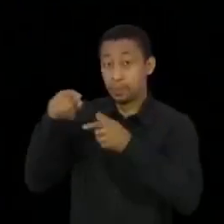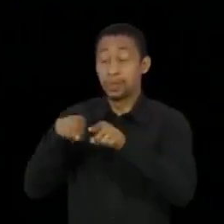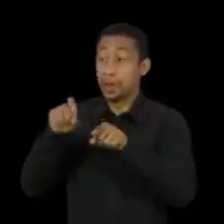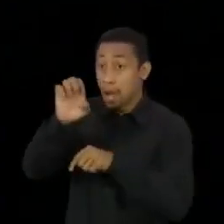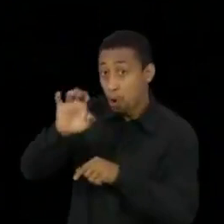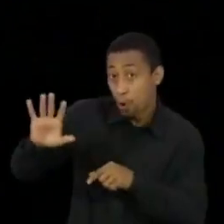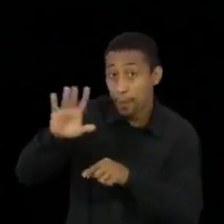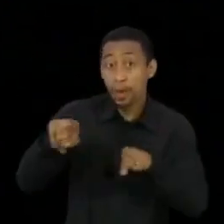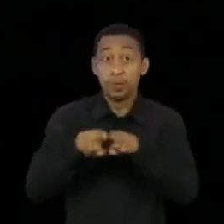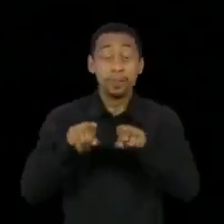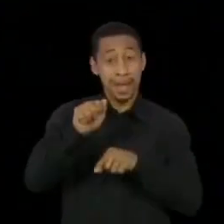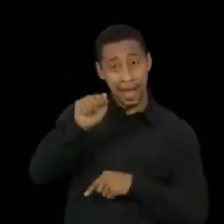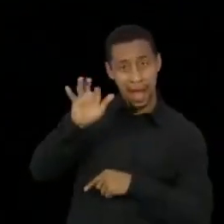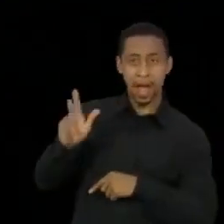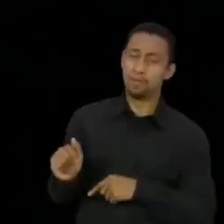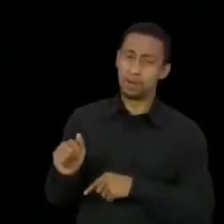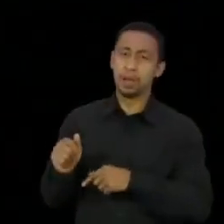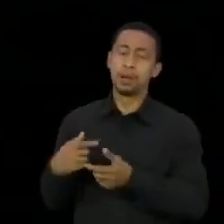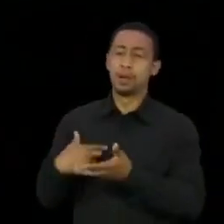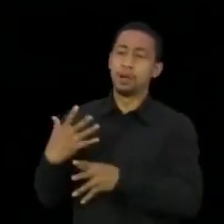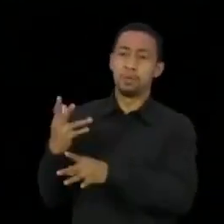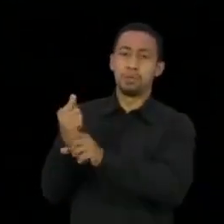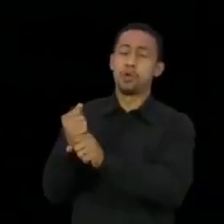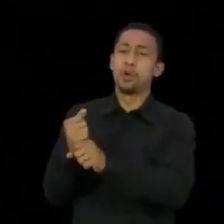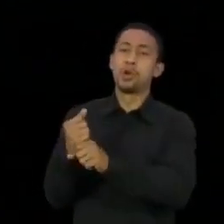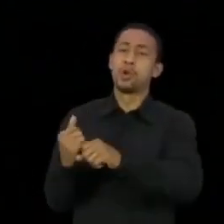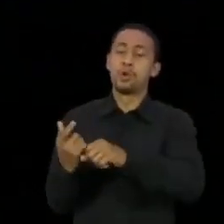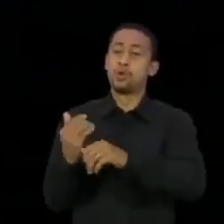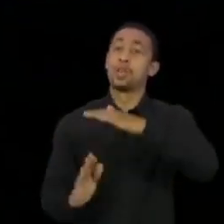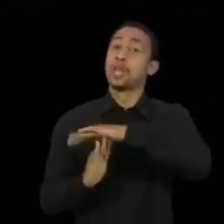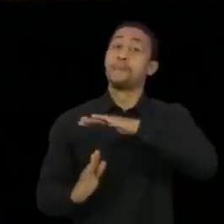repatriaram apenas um número mínimo ou se recusaram a aceitar essas famílias.